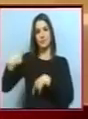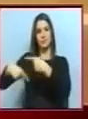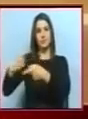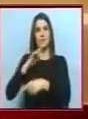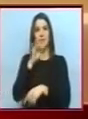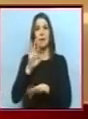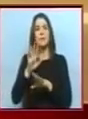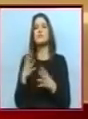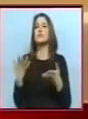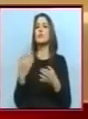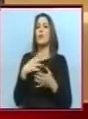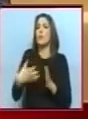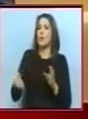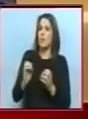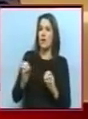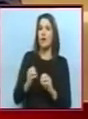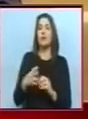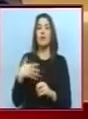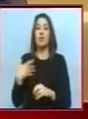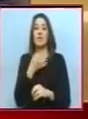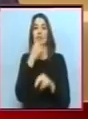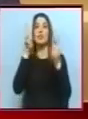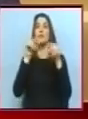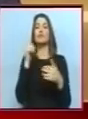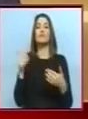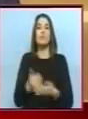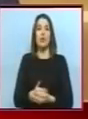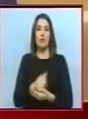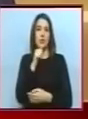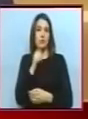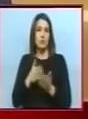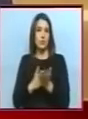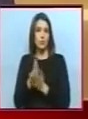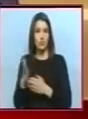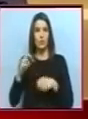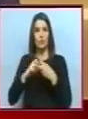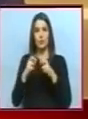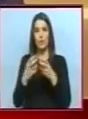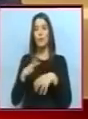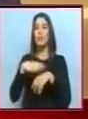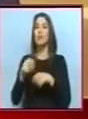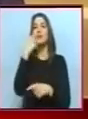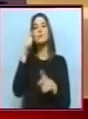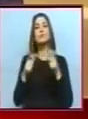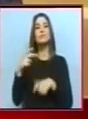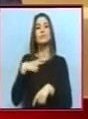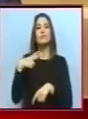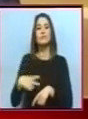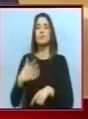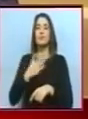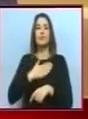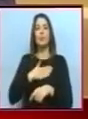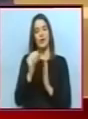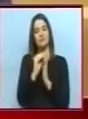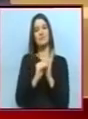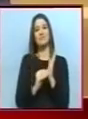cabeças. O receio de falar da morte continua a ser uma das razões pelas quais os portugueses não deixam escrito